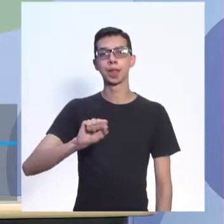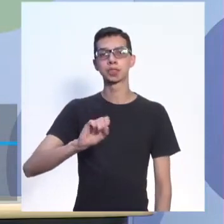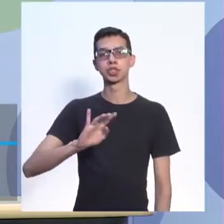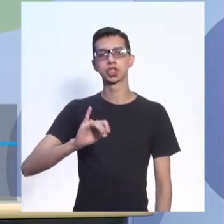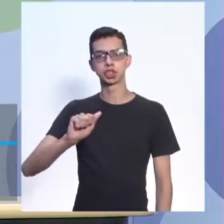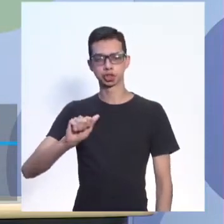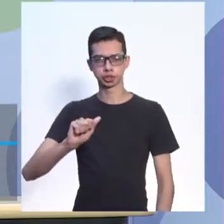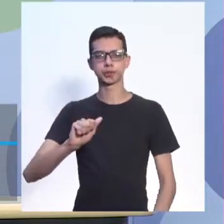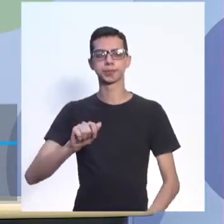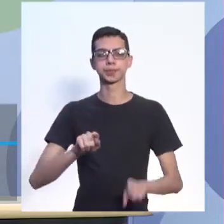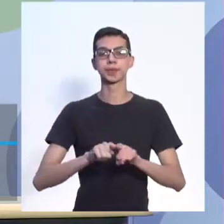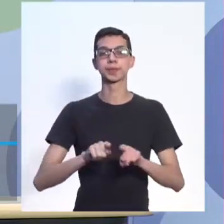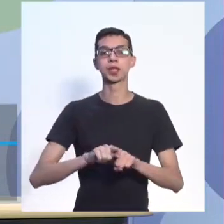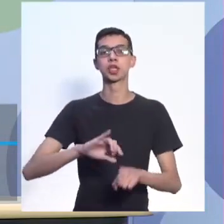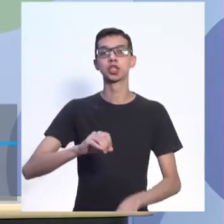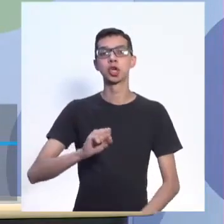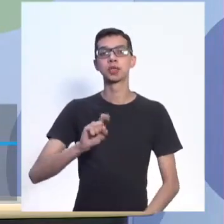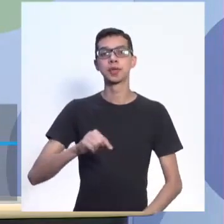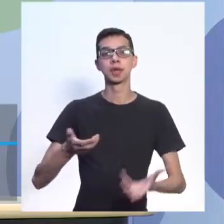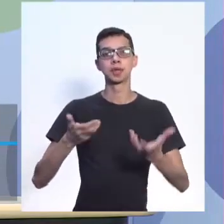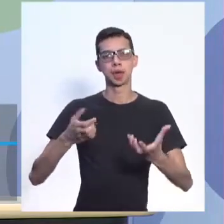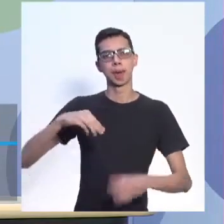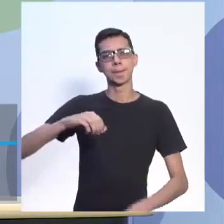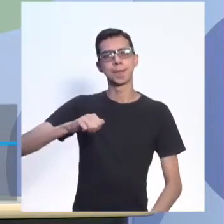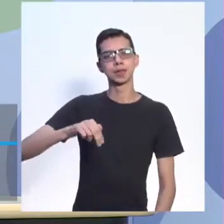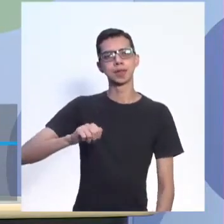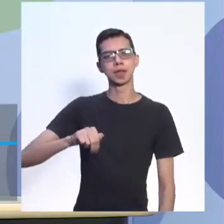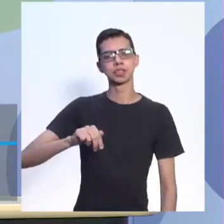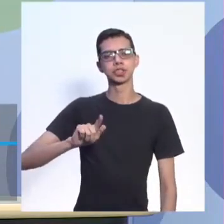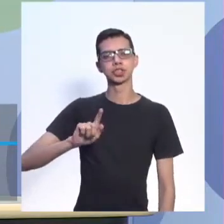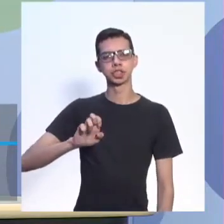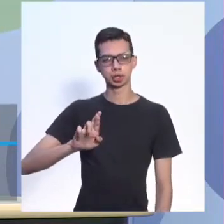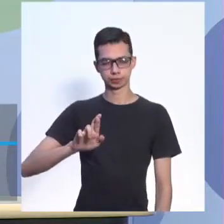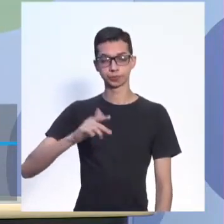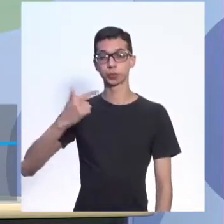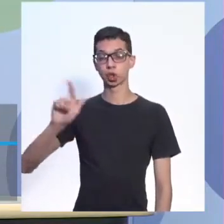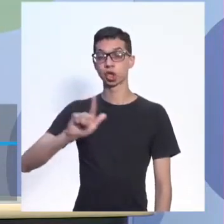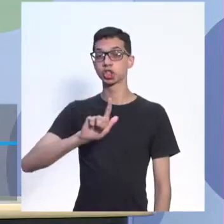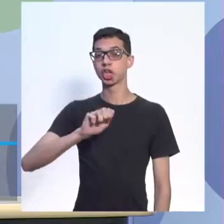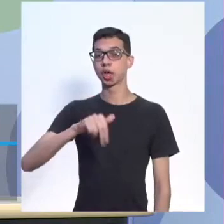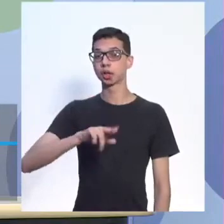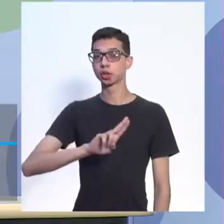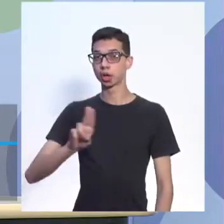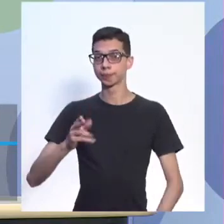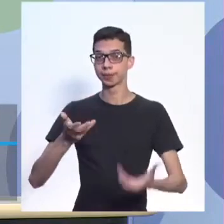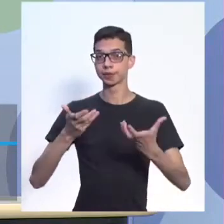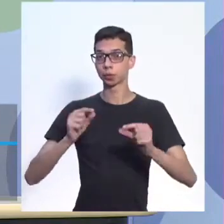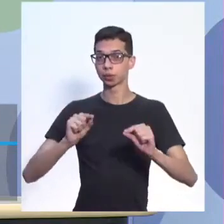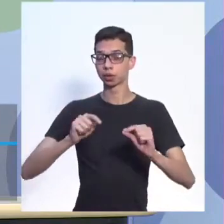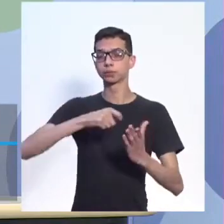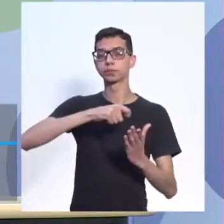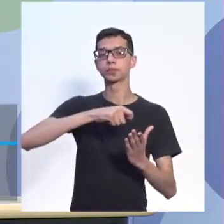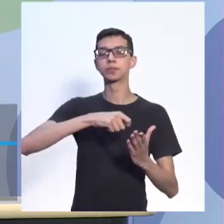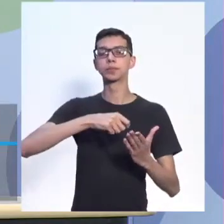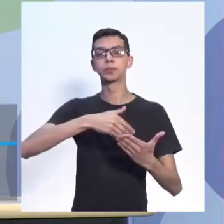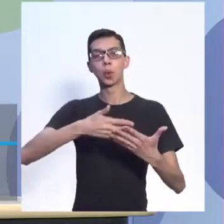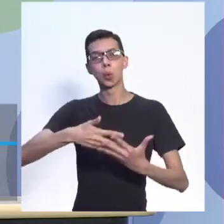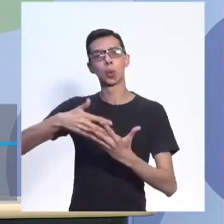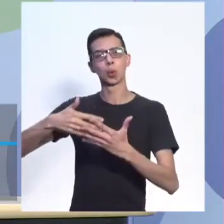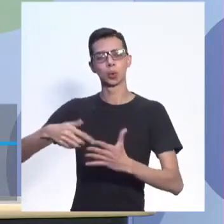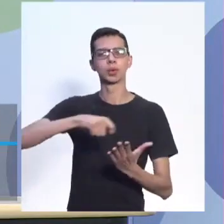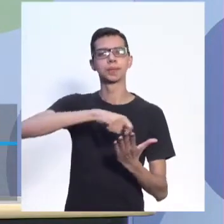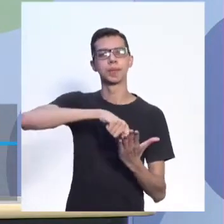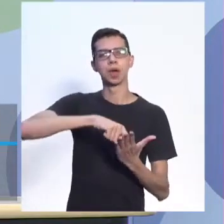de ser manager. Gian, compositor. Editor, o Lio Jairo. O